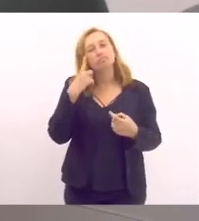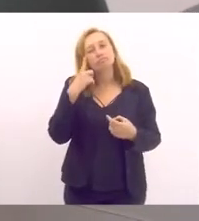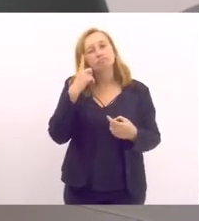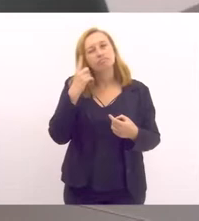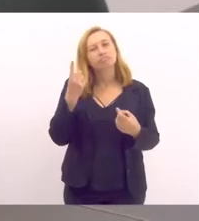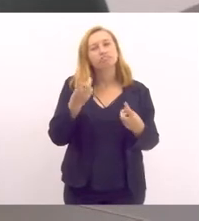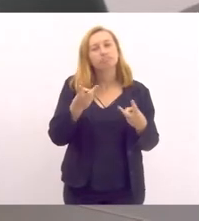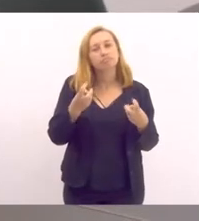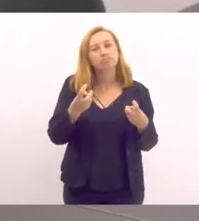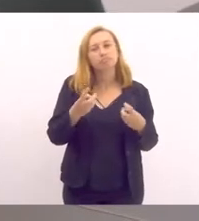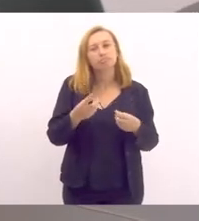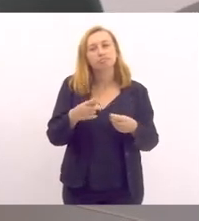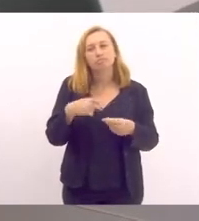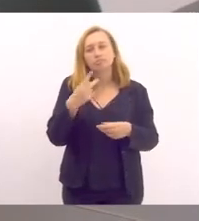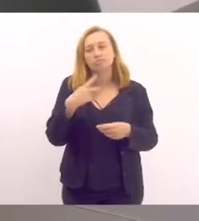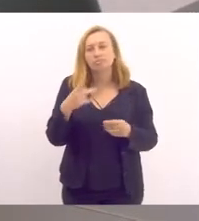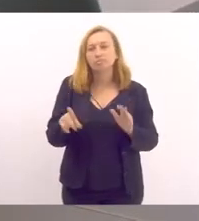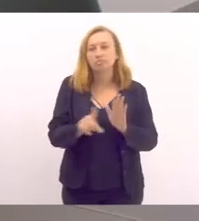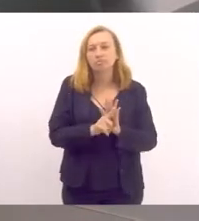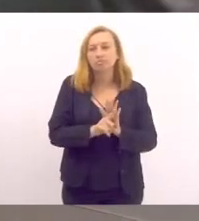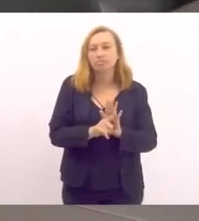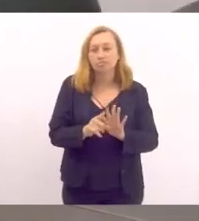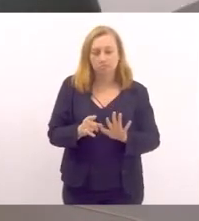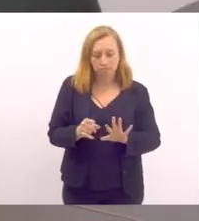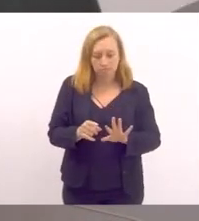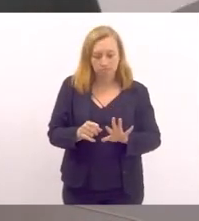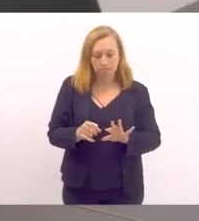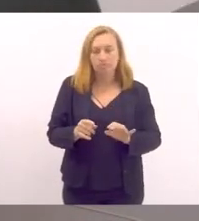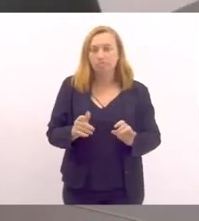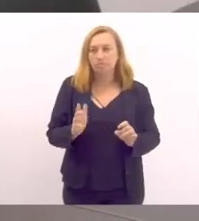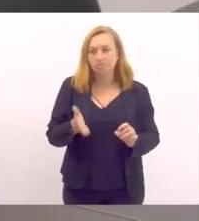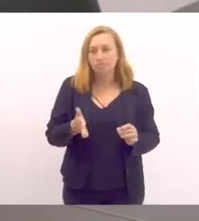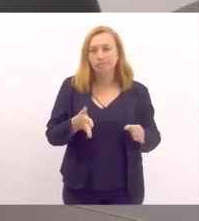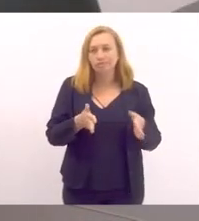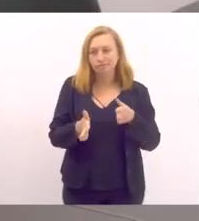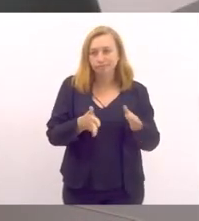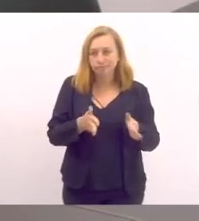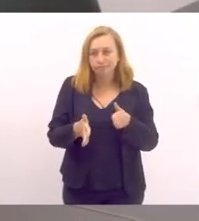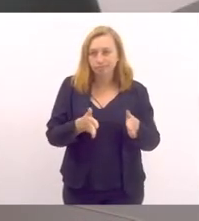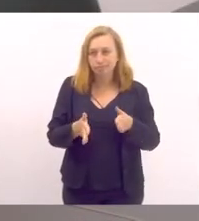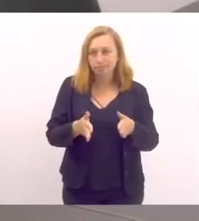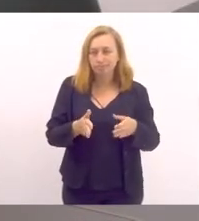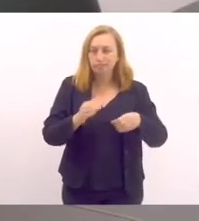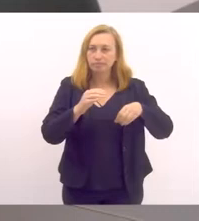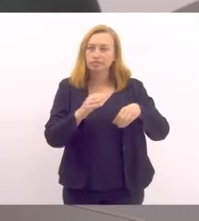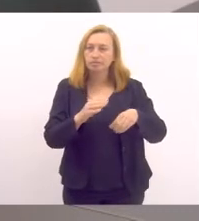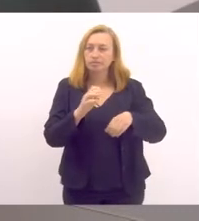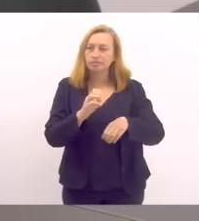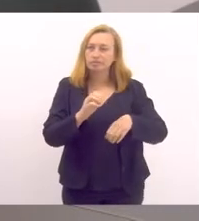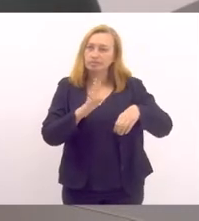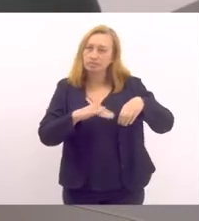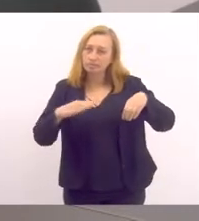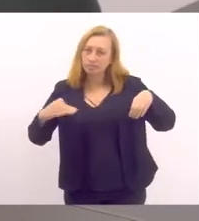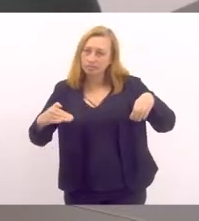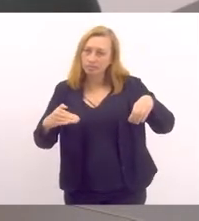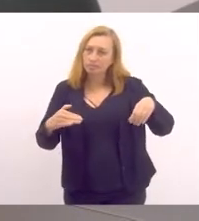na hora de falar da lei, é que nós já passamos da fase que o estado da Guanabara existia e ele era